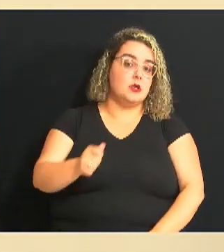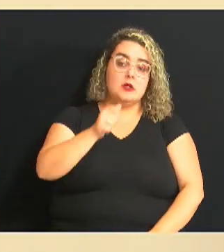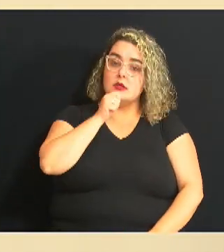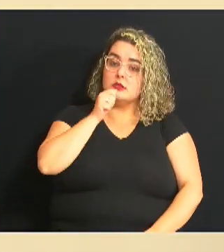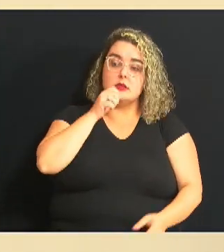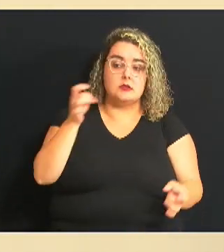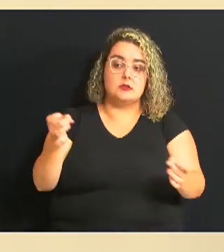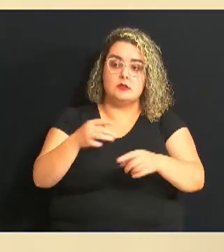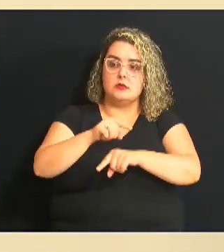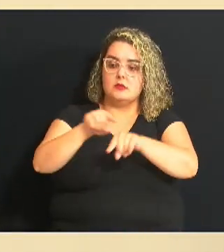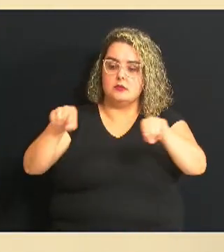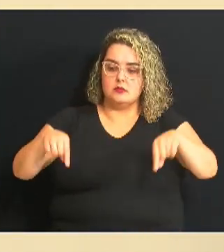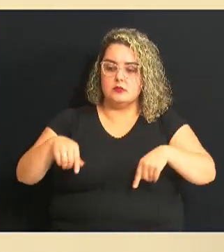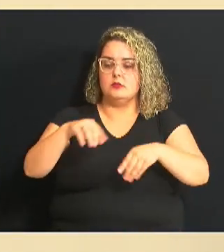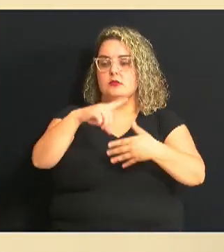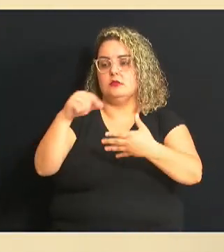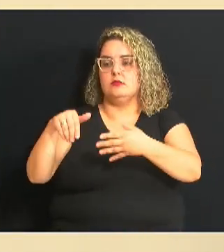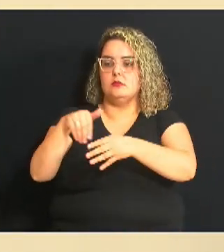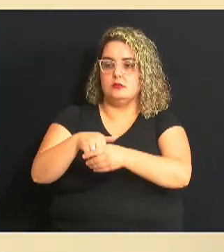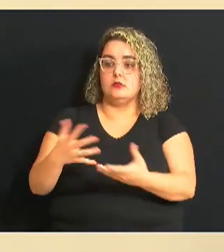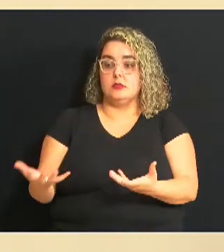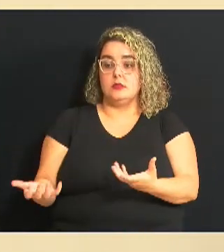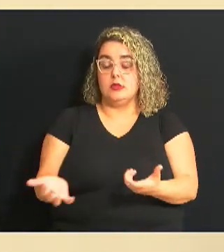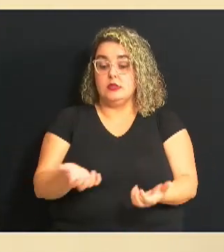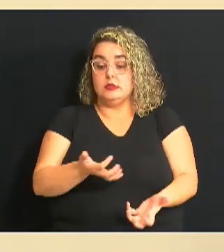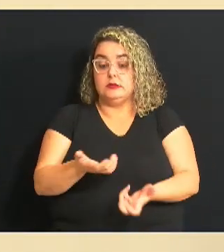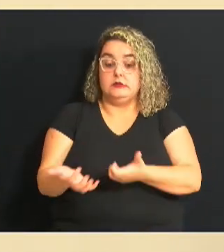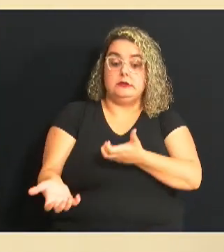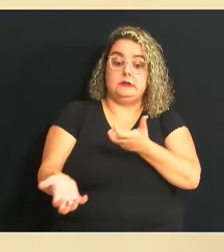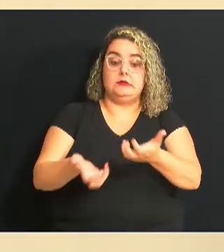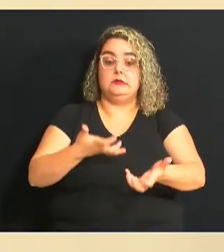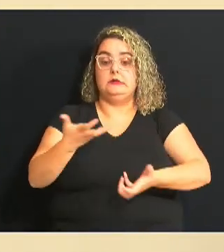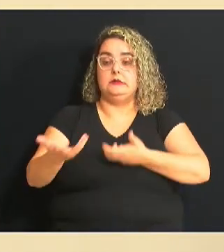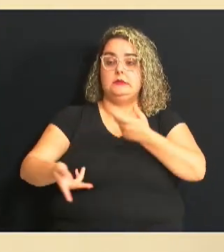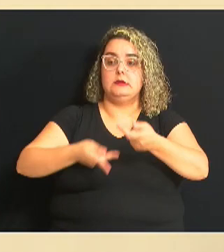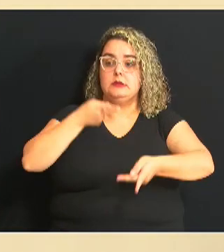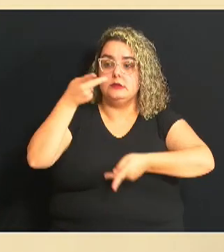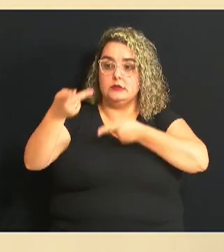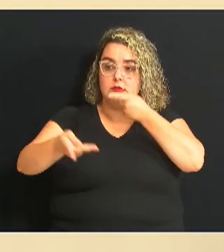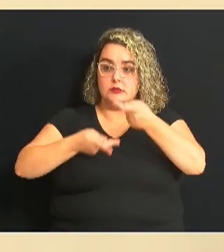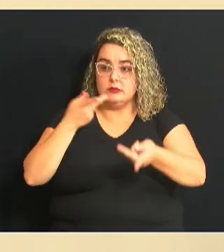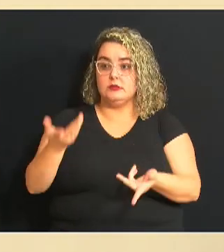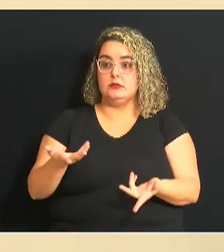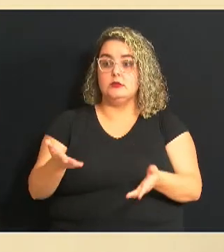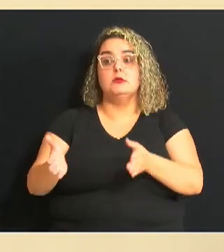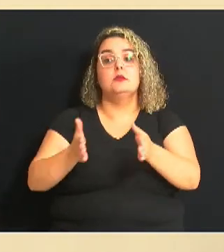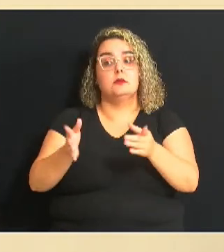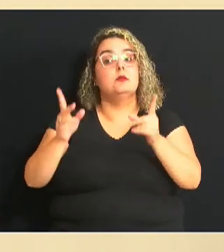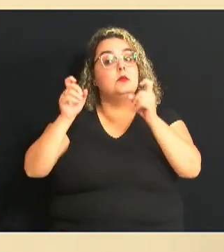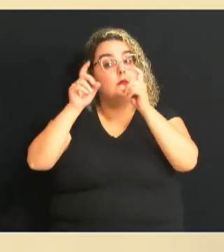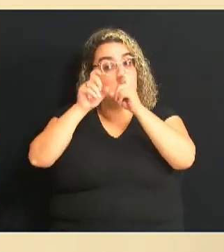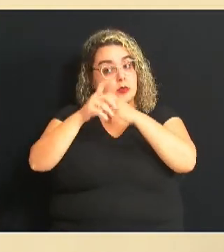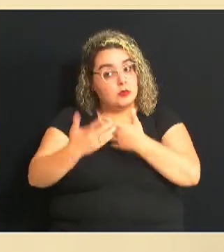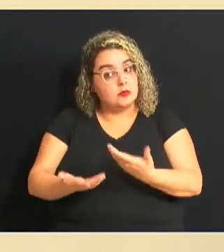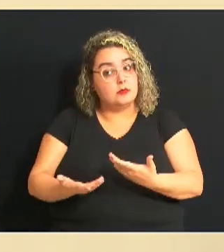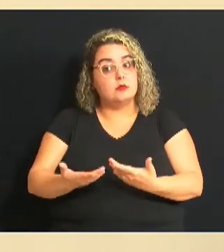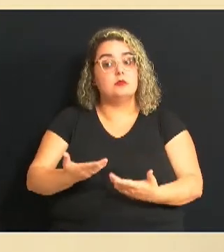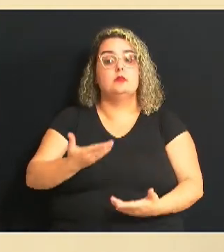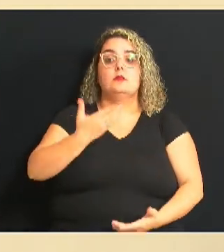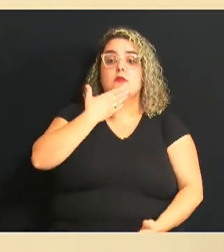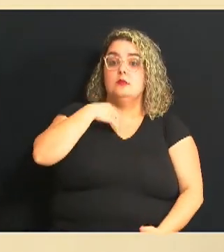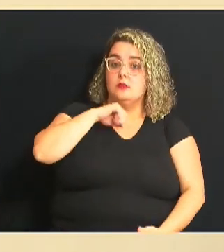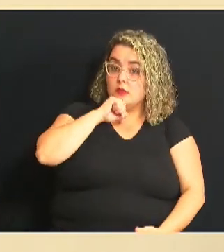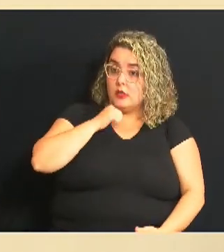o acirramento dos ânimos, das falas. Estamos num momento difícil, em que pais, muitas vezes,